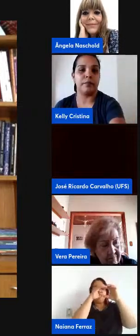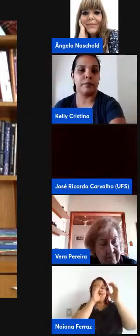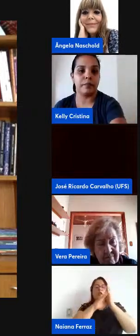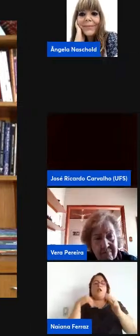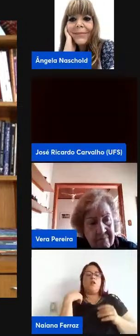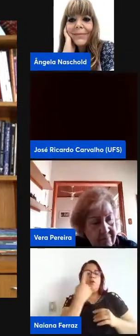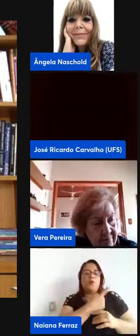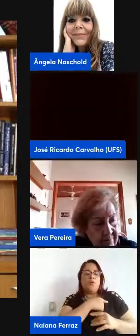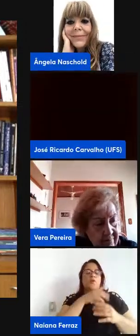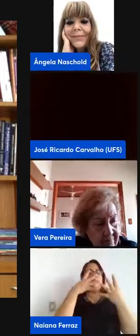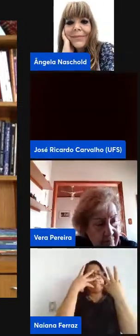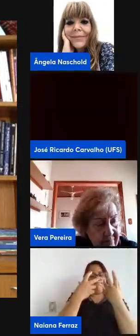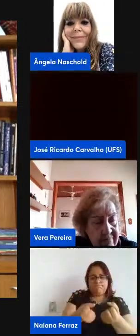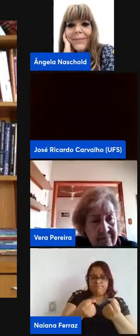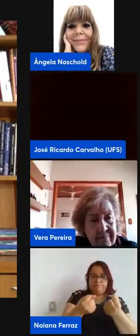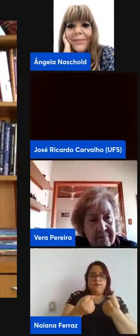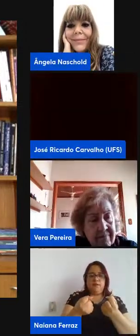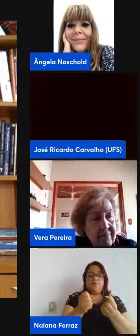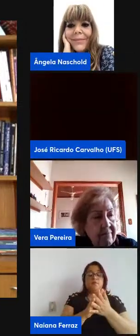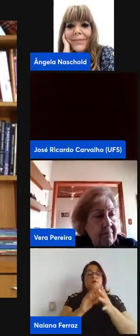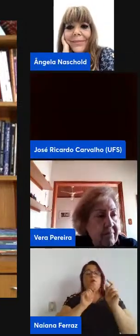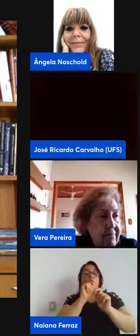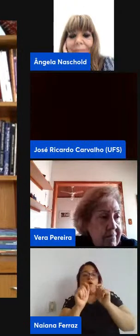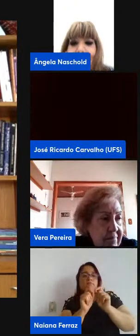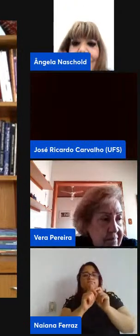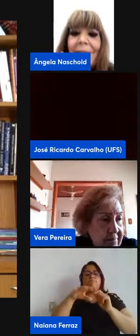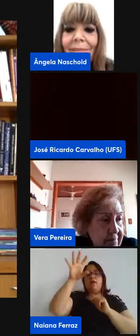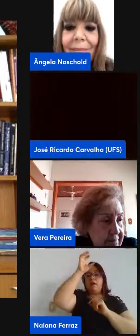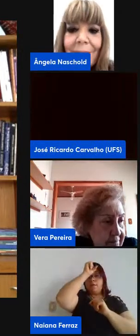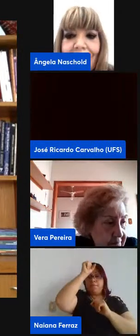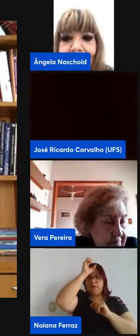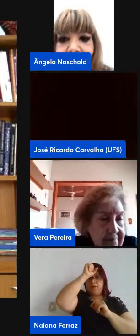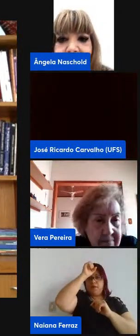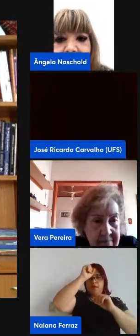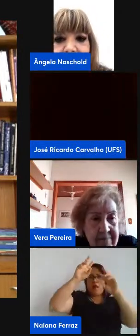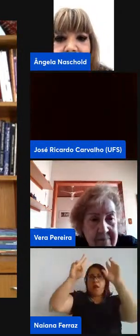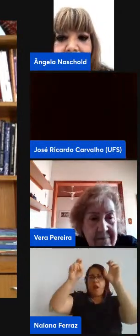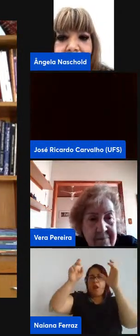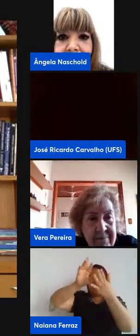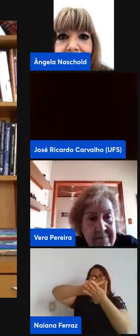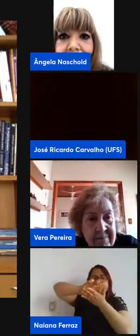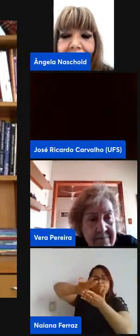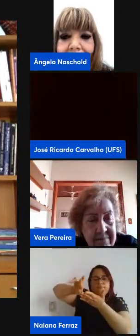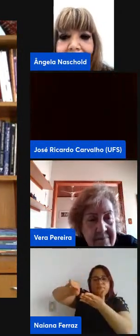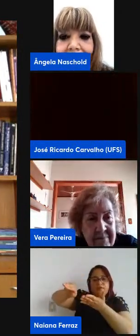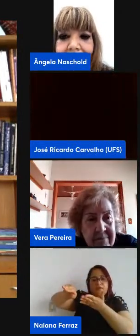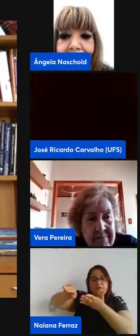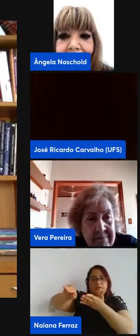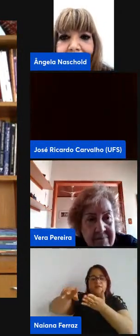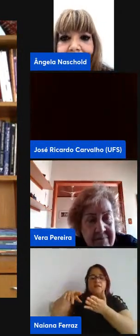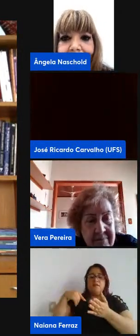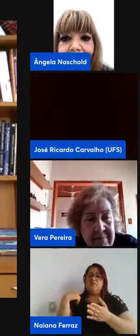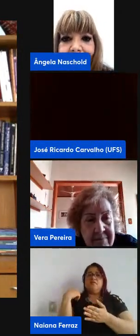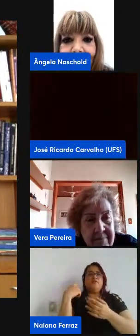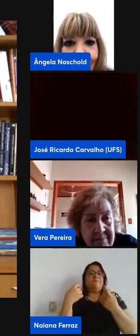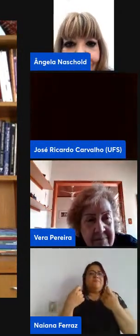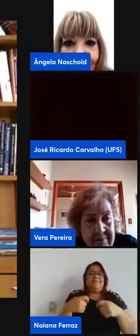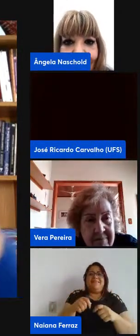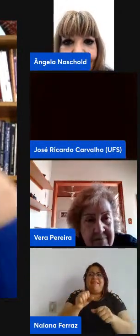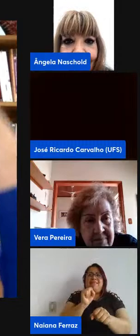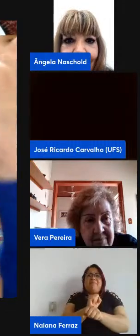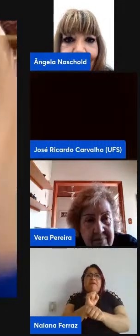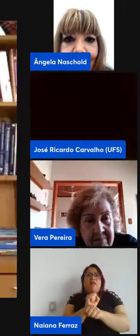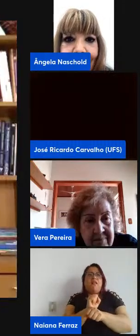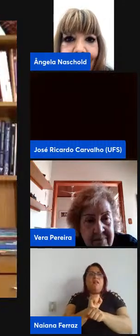para aprender conteúdos, veja, gente, A gente não espera a criança ficar falando